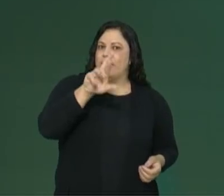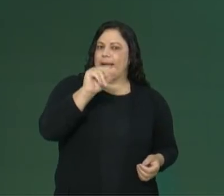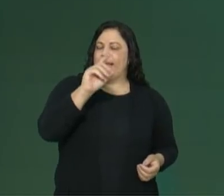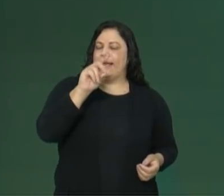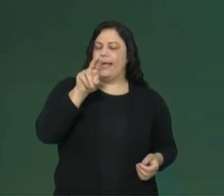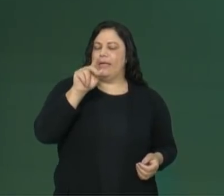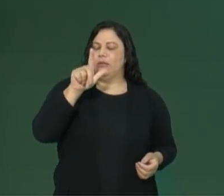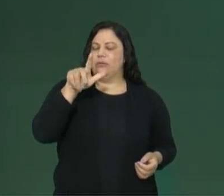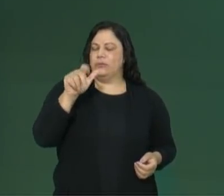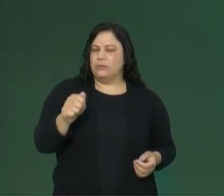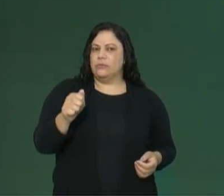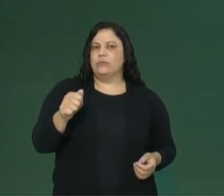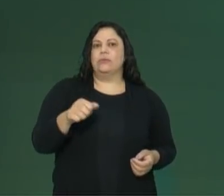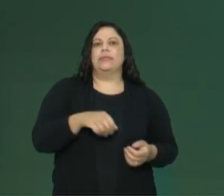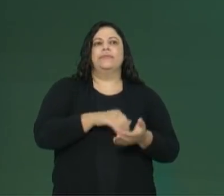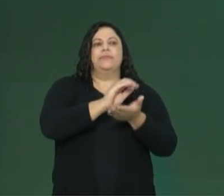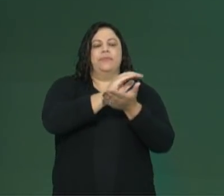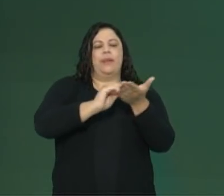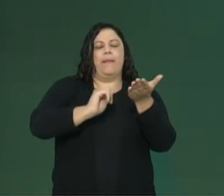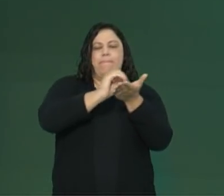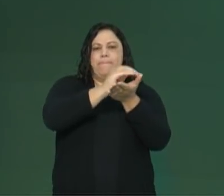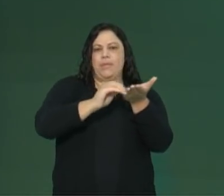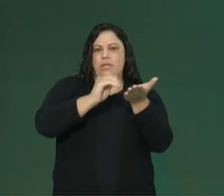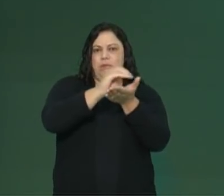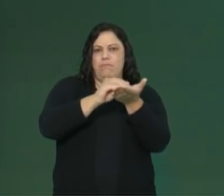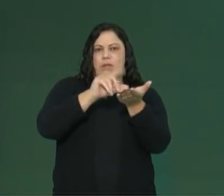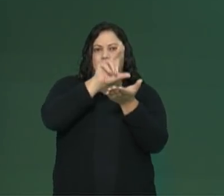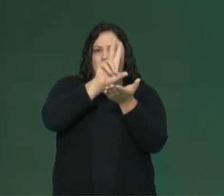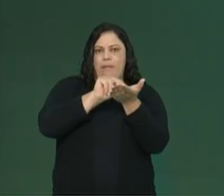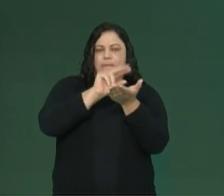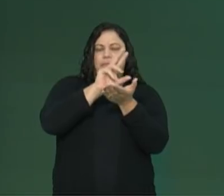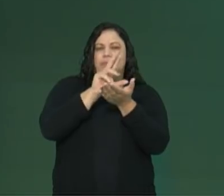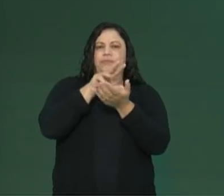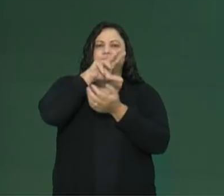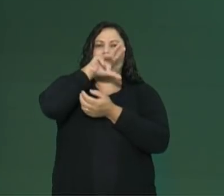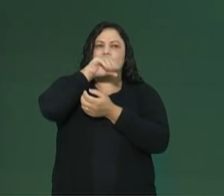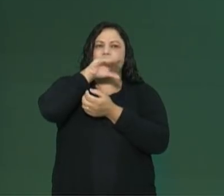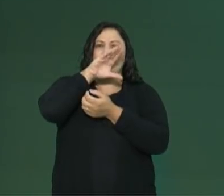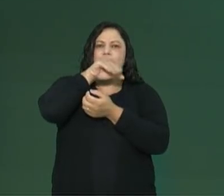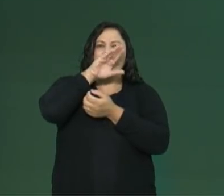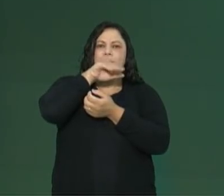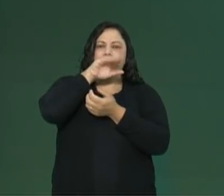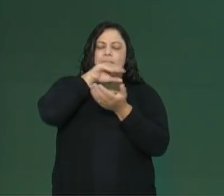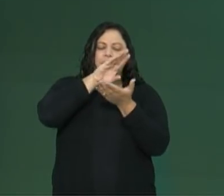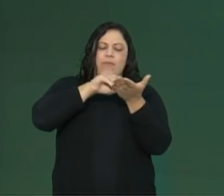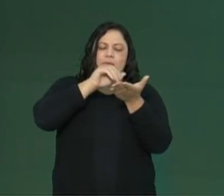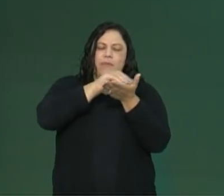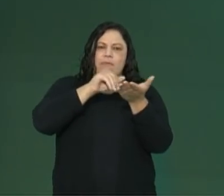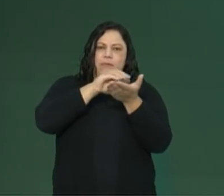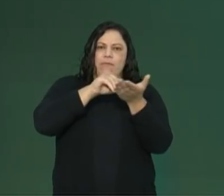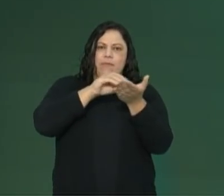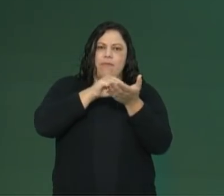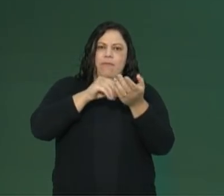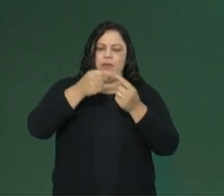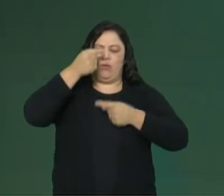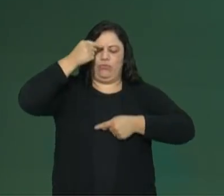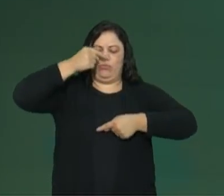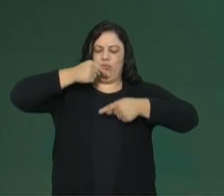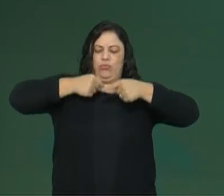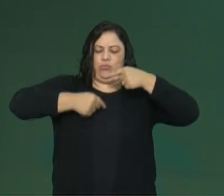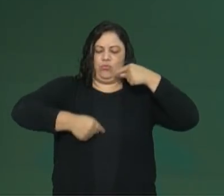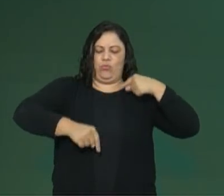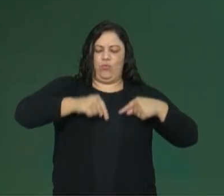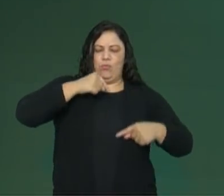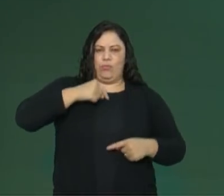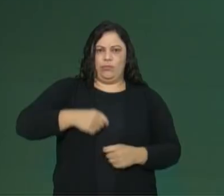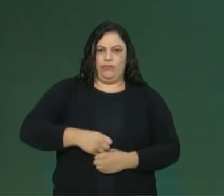para raspar, né? Ele vai ter todo um tubo digestório até o ânus, tendo um hepatopâncreas, um